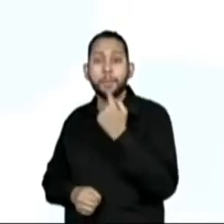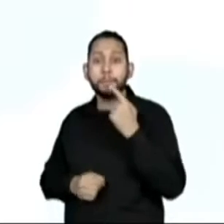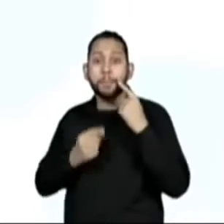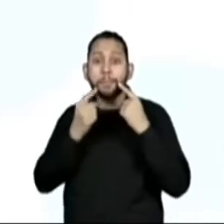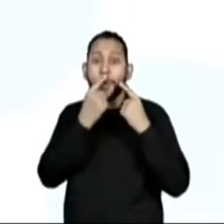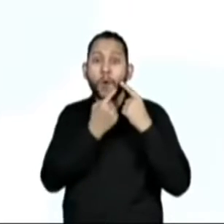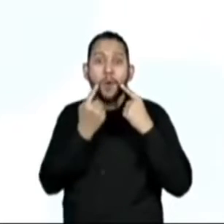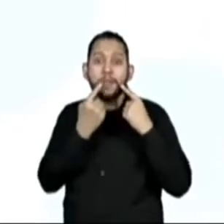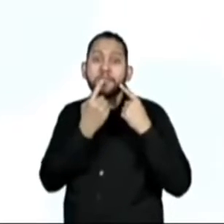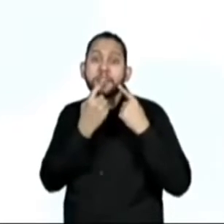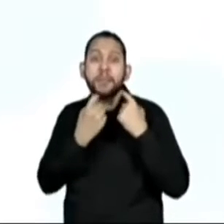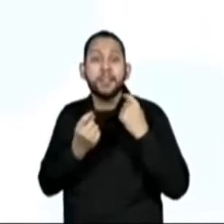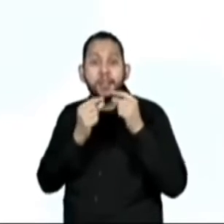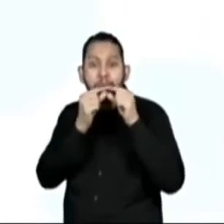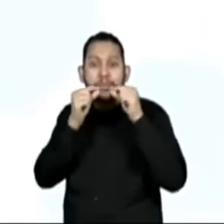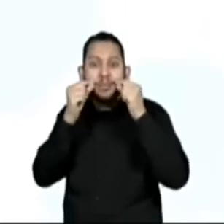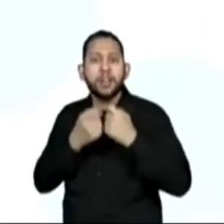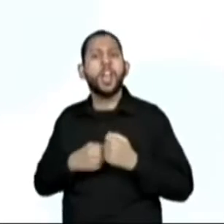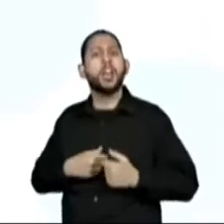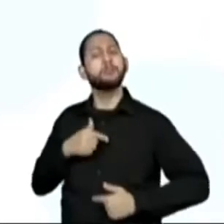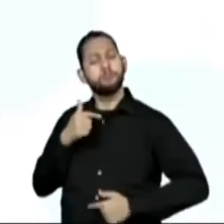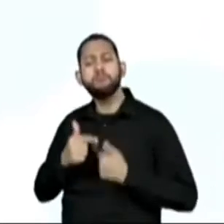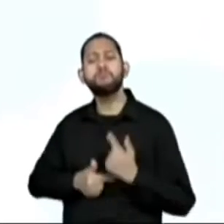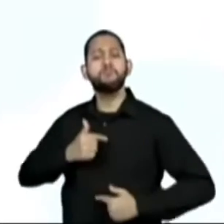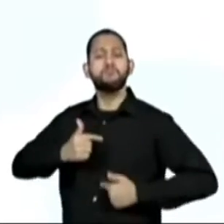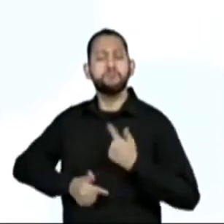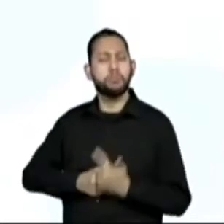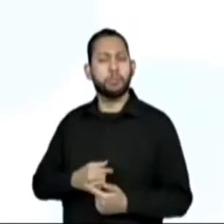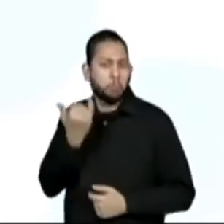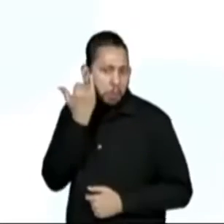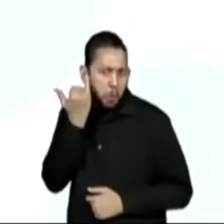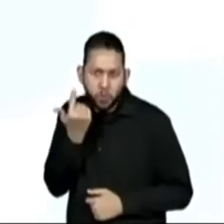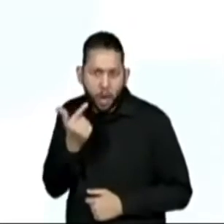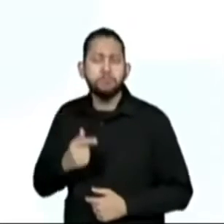vermelhos. Trabalhadora.